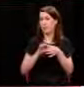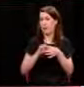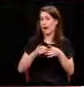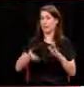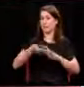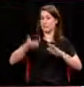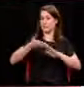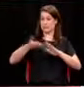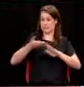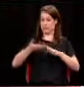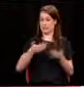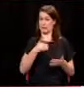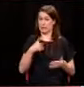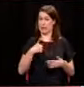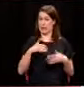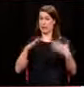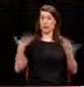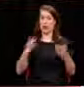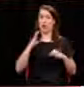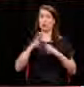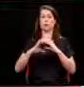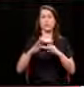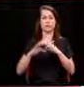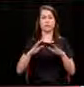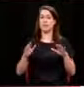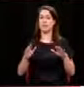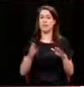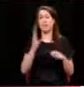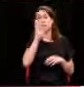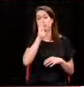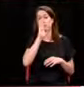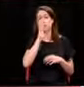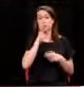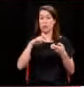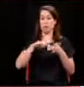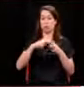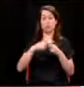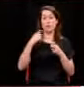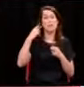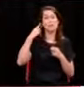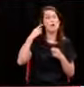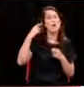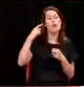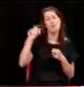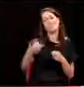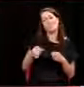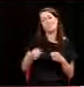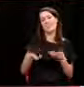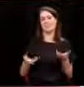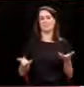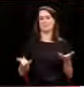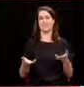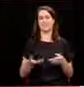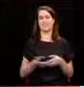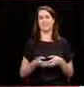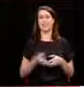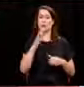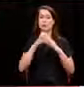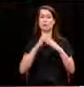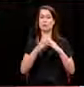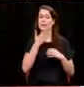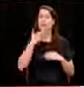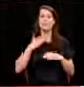neste caso, quem sofre de problemas auditivos tenha, então, possibilidade de comunicar mais facilmente com entidades. Alberto Soeiro liga-nos de Queluz.